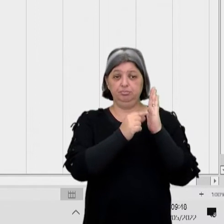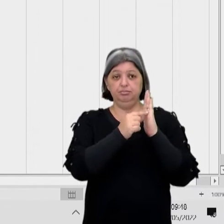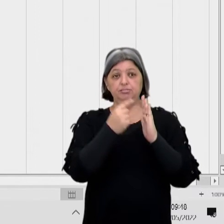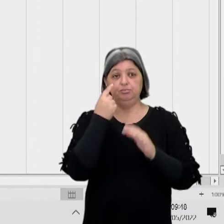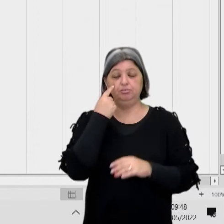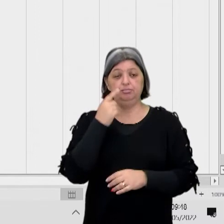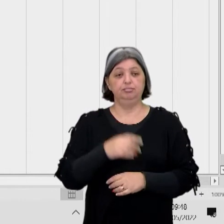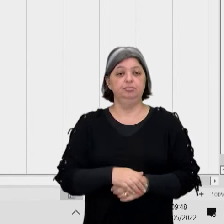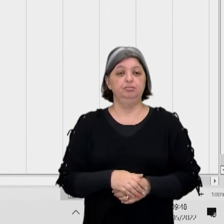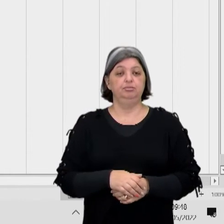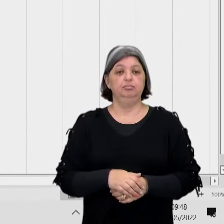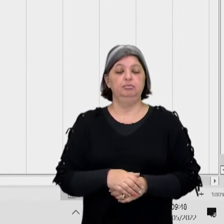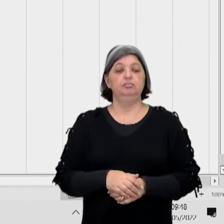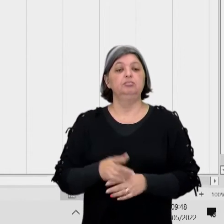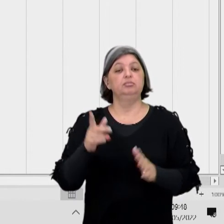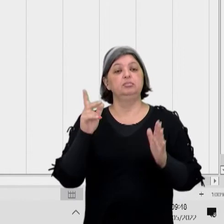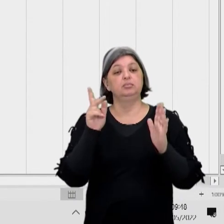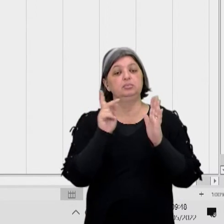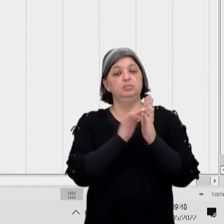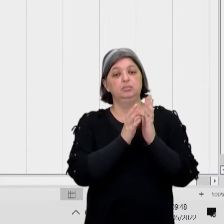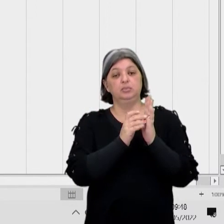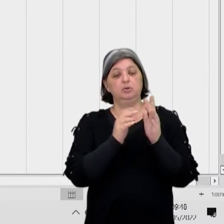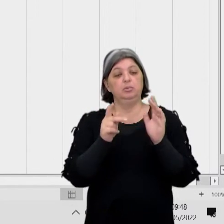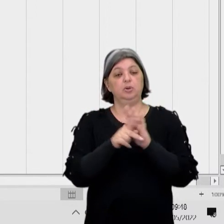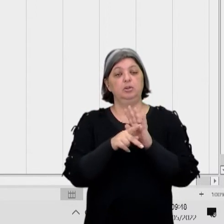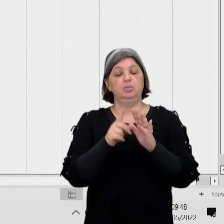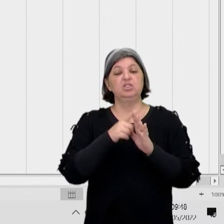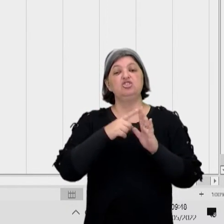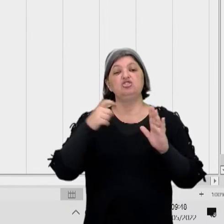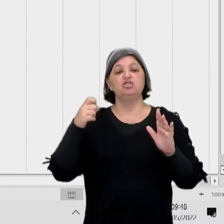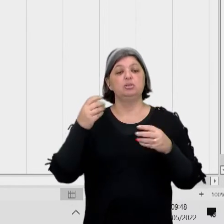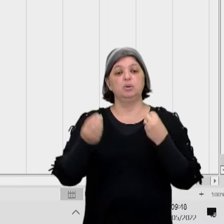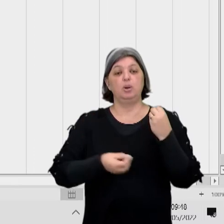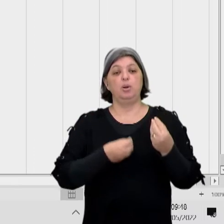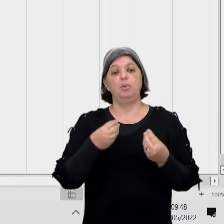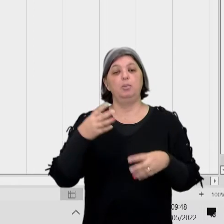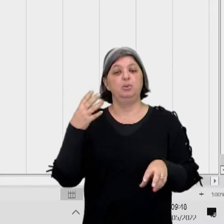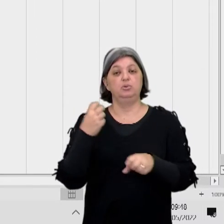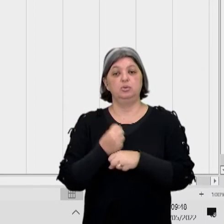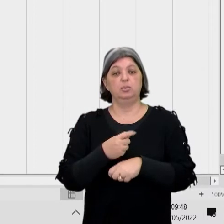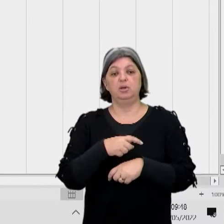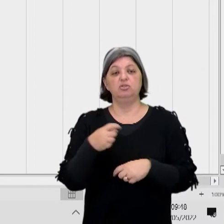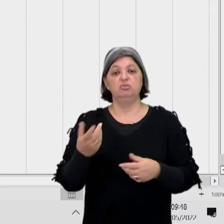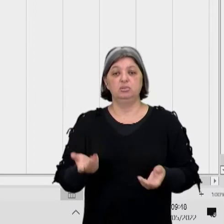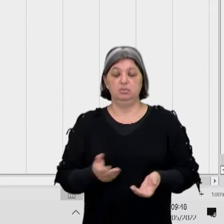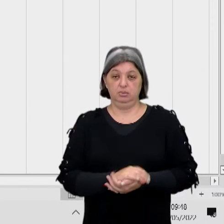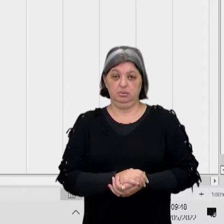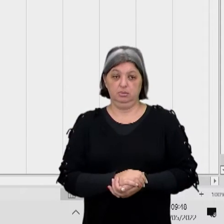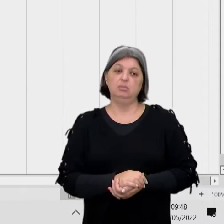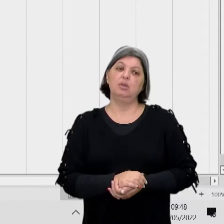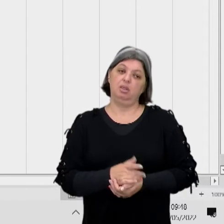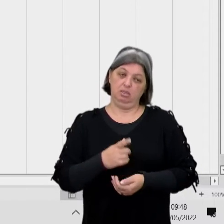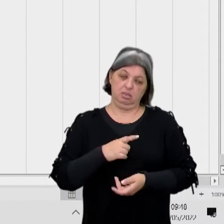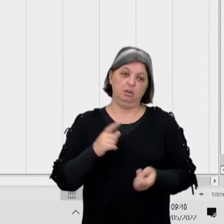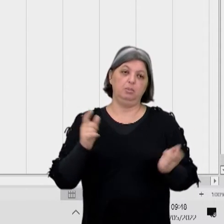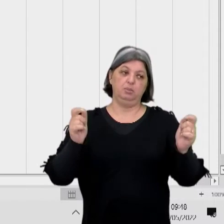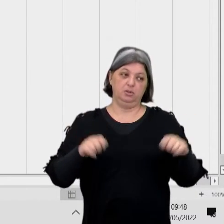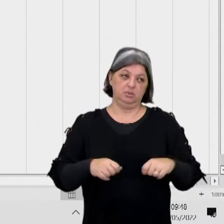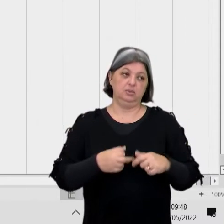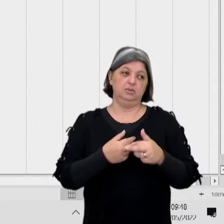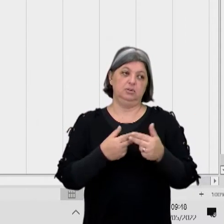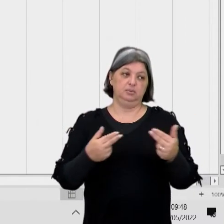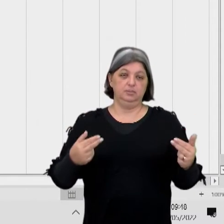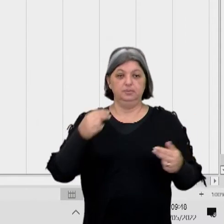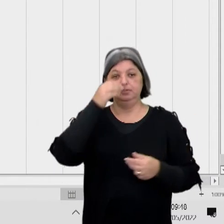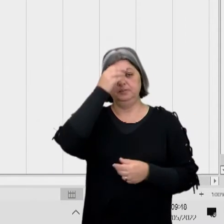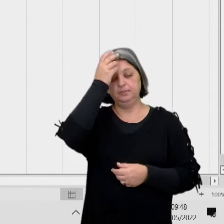ok? Aí eu vou descrever aqui, ó, a soma de x. Como que eu vou fazer essa soma de x? Existem algumas possibilidades para você fazer isso aí, né?